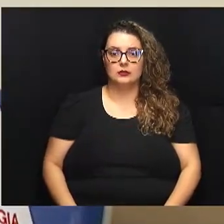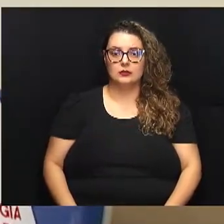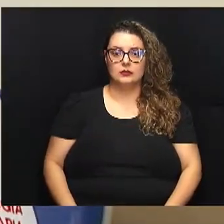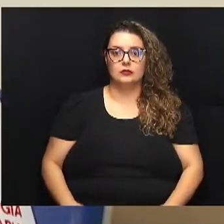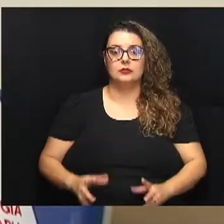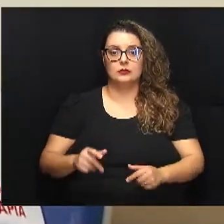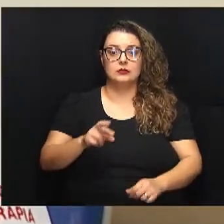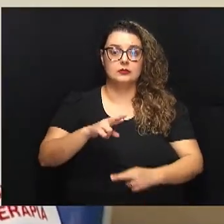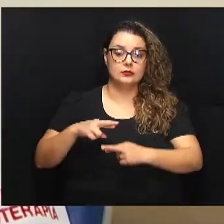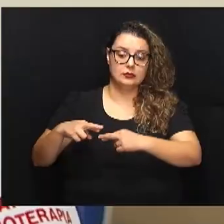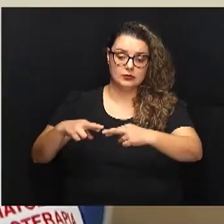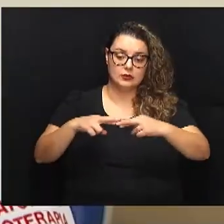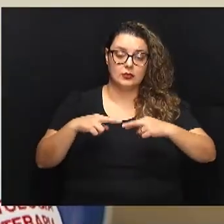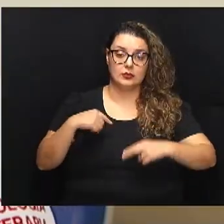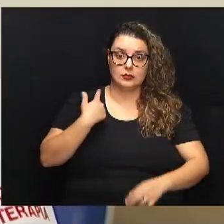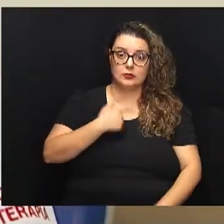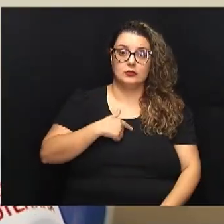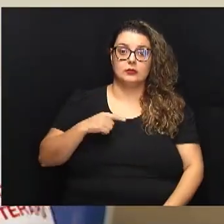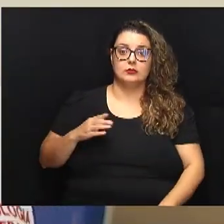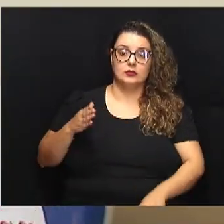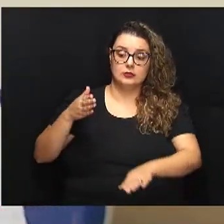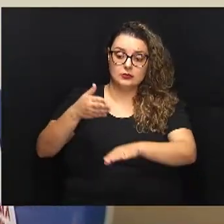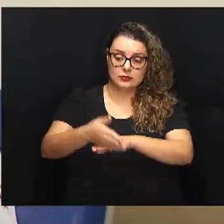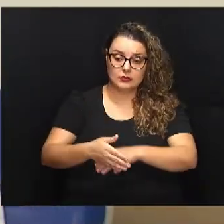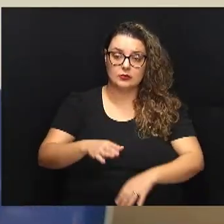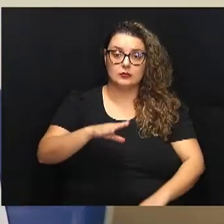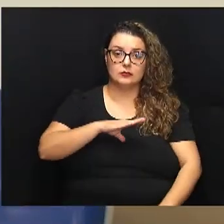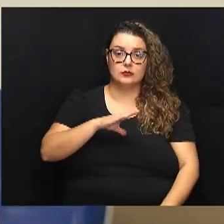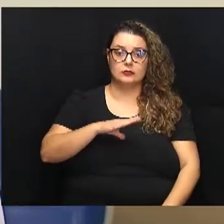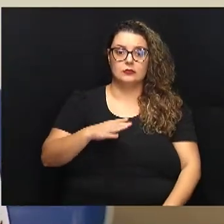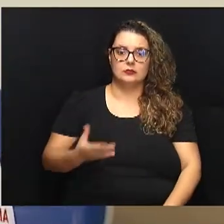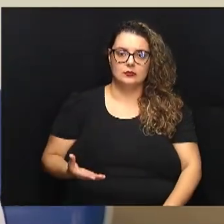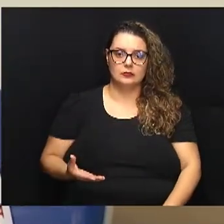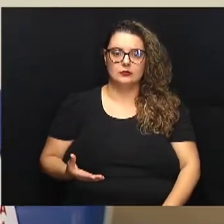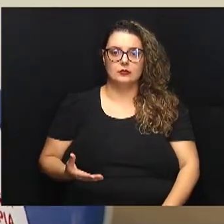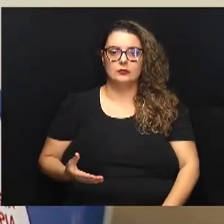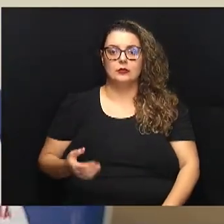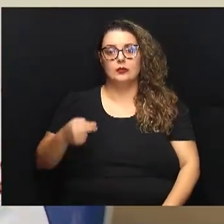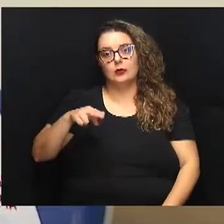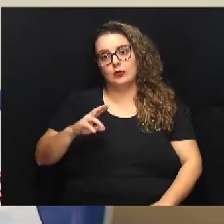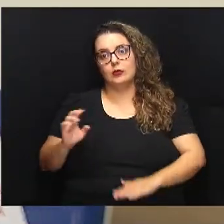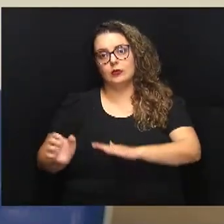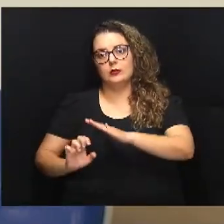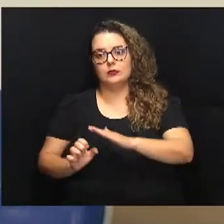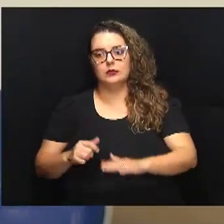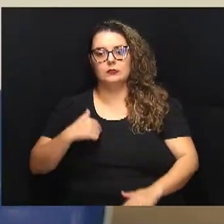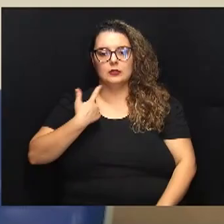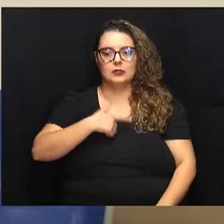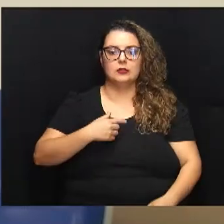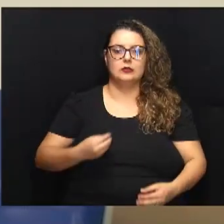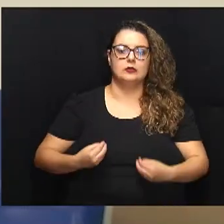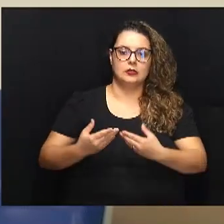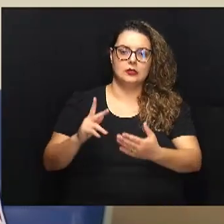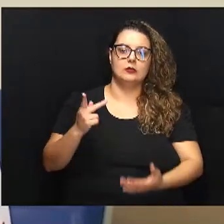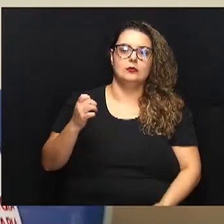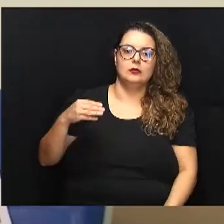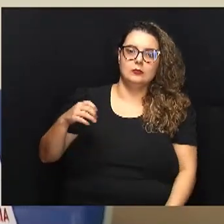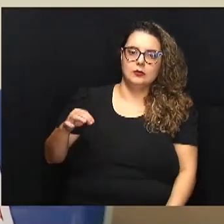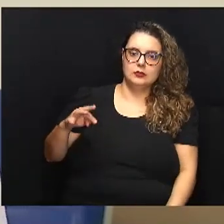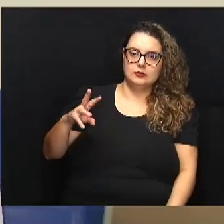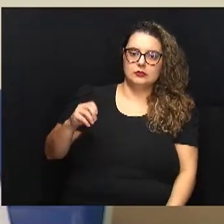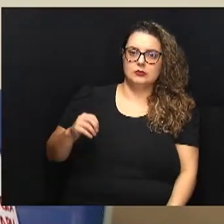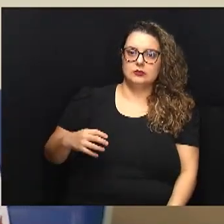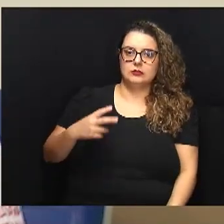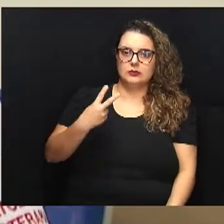essa rede, onde a gente vai até a cidade ou empresas, para que a gente leve o Hemocentro até lá. A gente tem